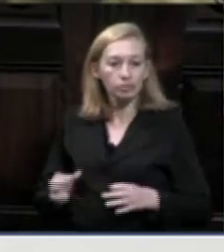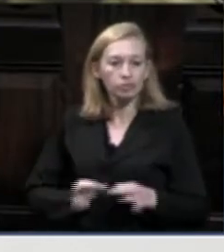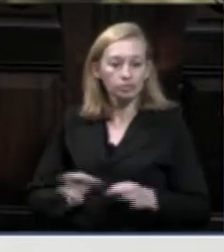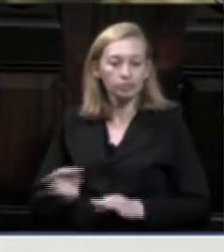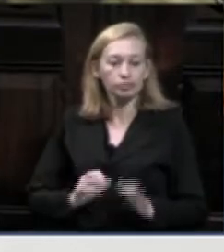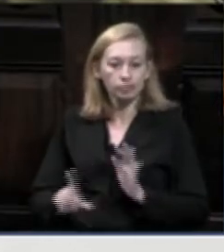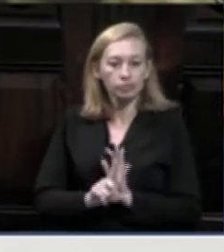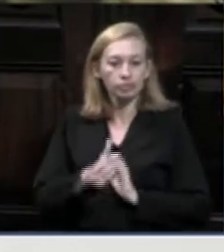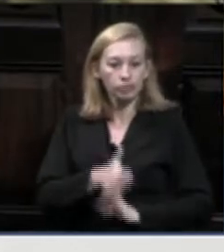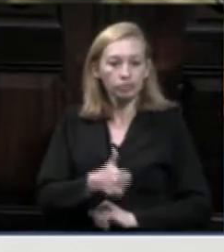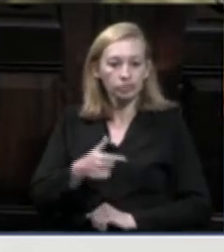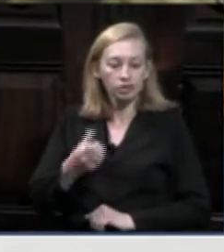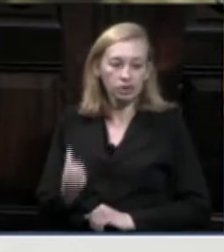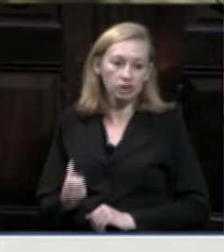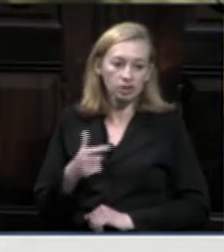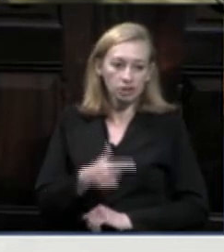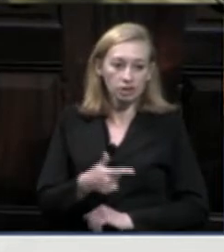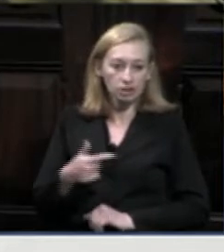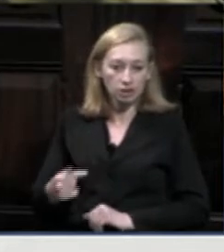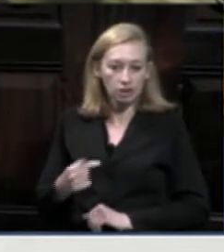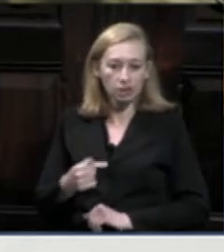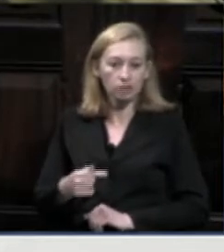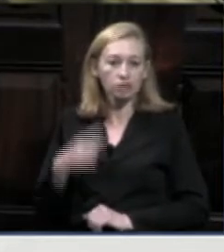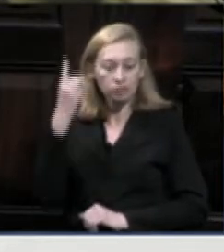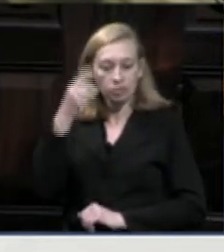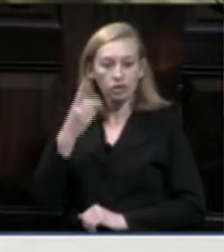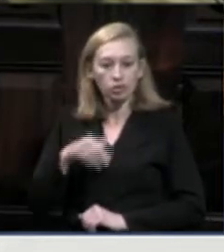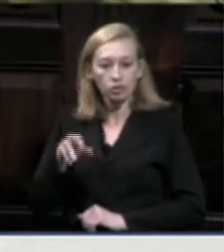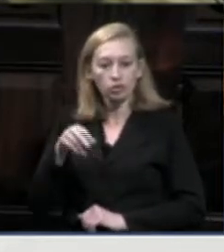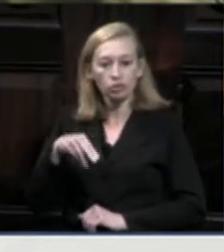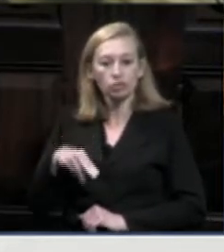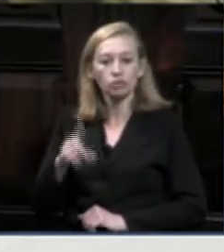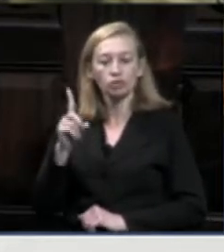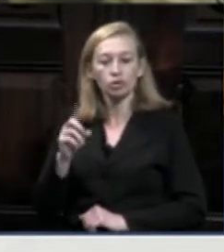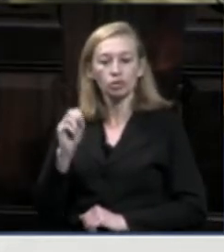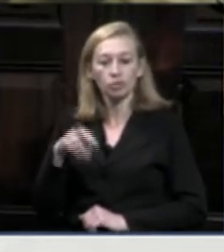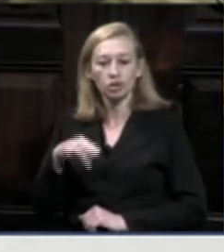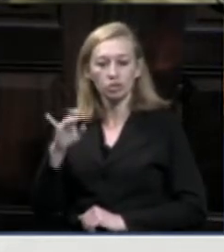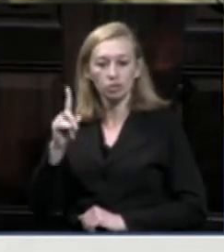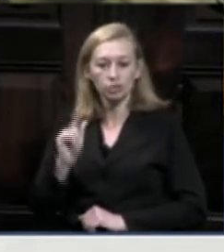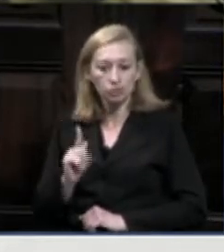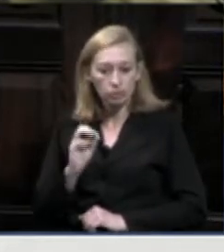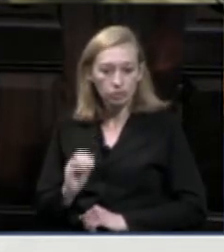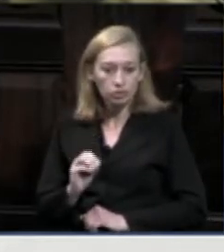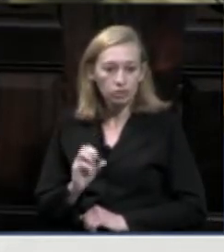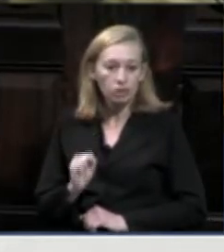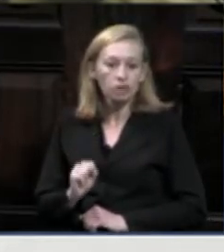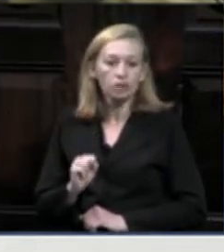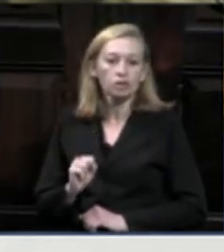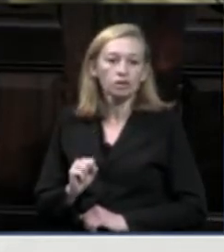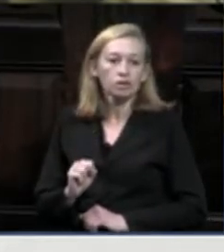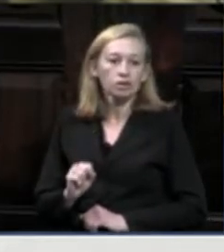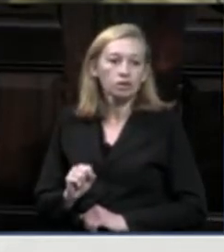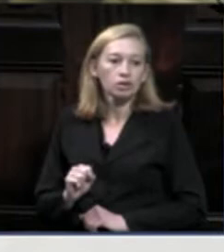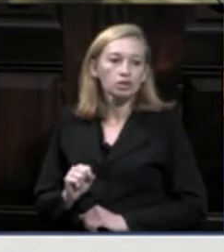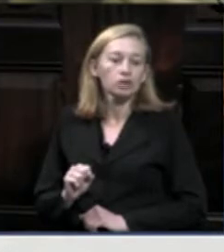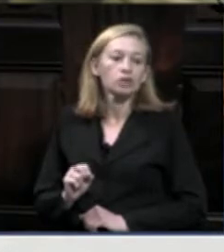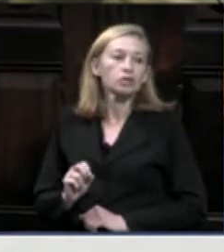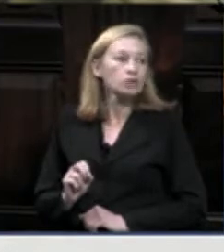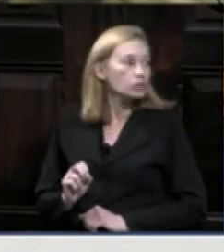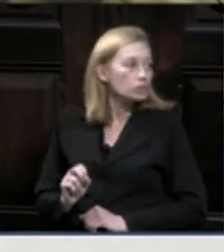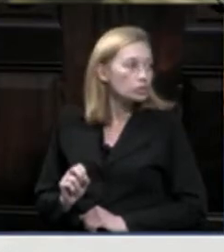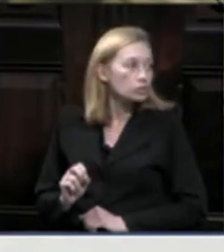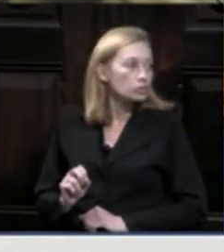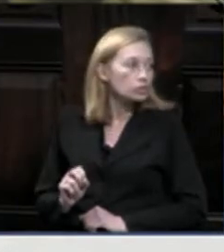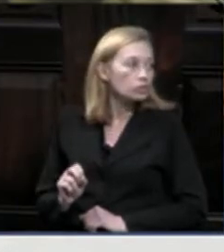Lei 2617-A de 2013, autoria do deputado Luiz Martins, que dispõe sobre a proibição do uso de hidróxido de amônia em alimentos no âmbito do